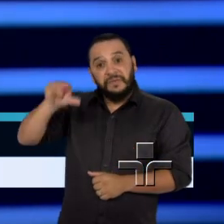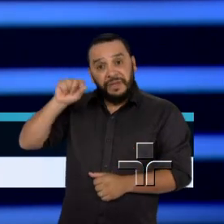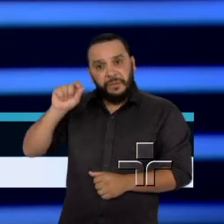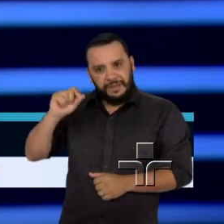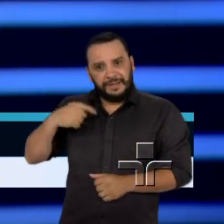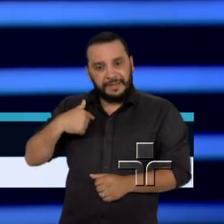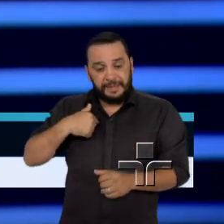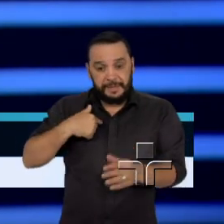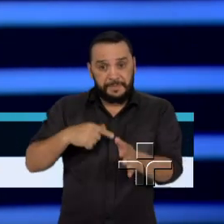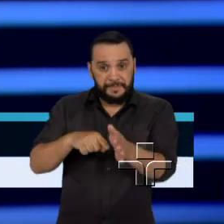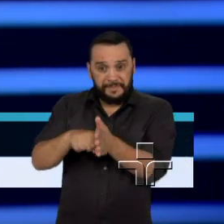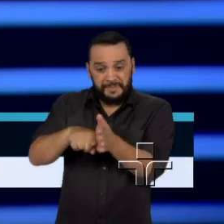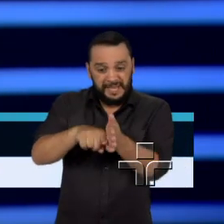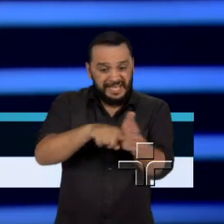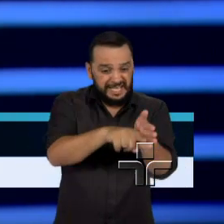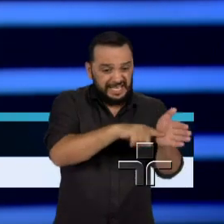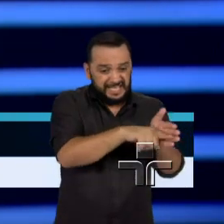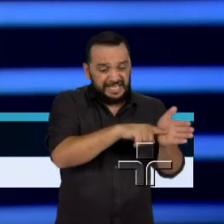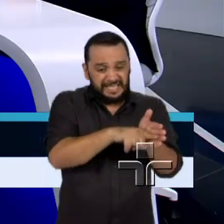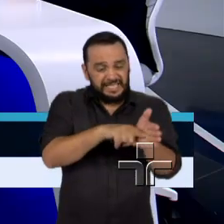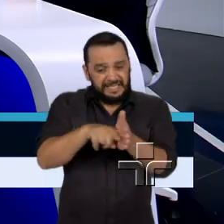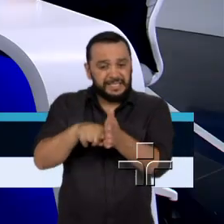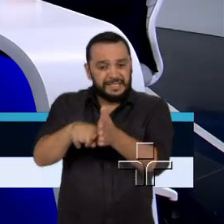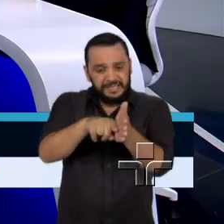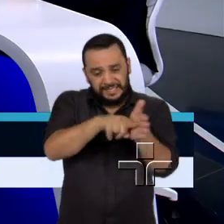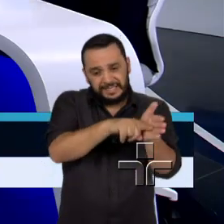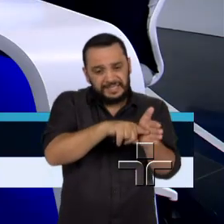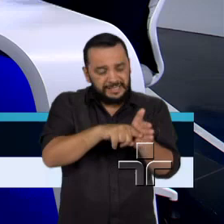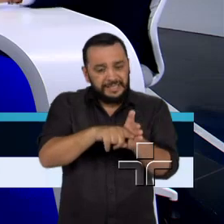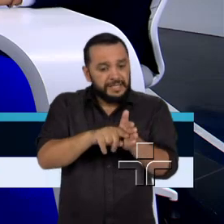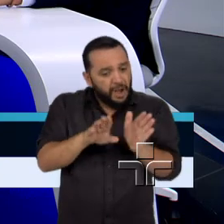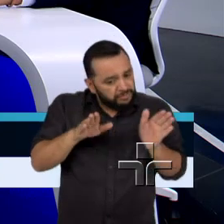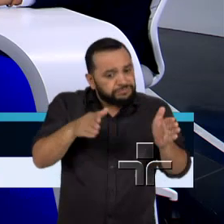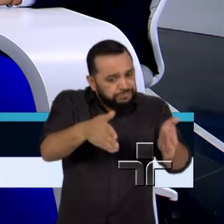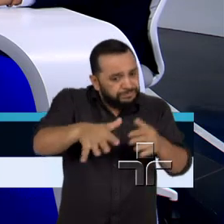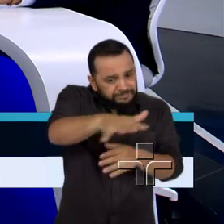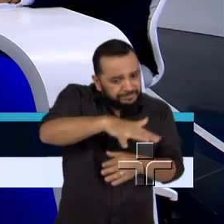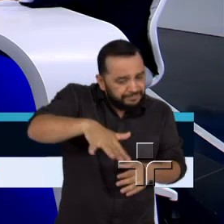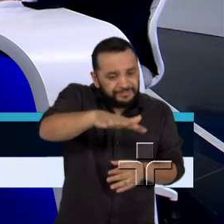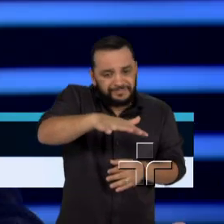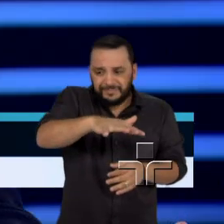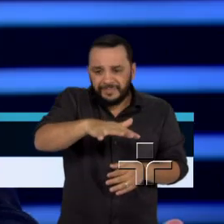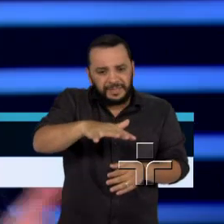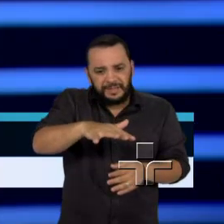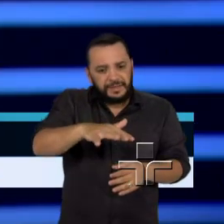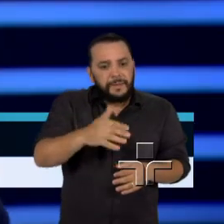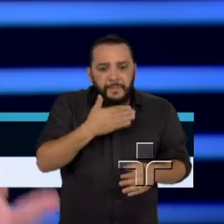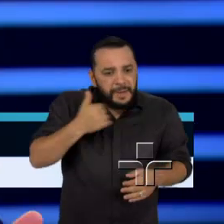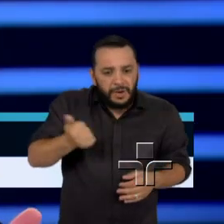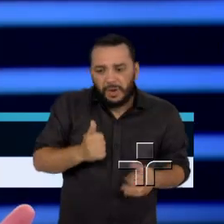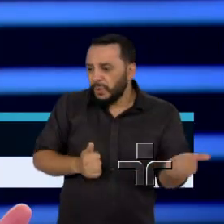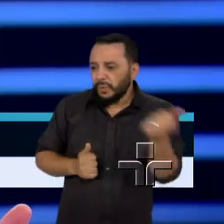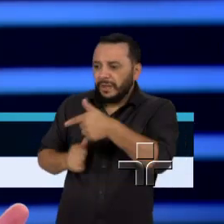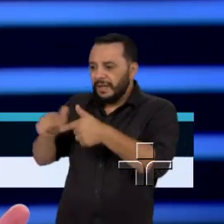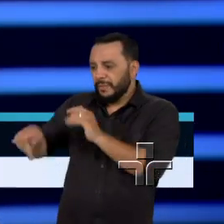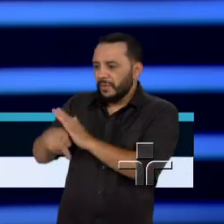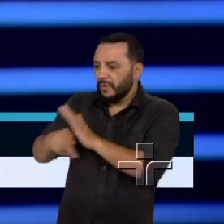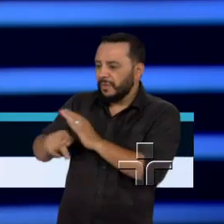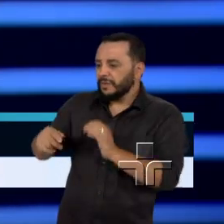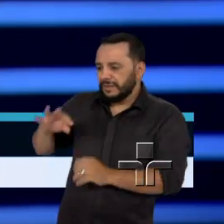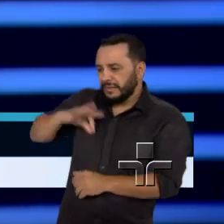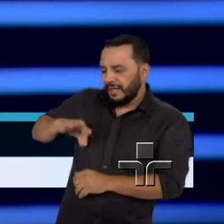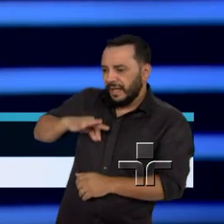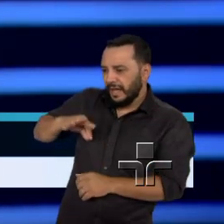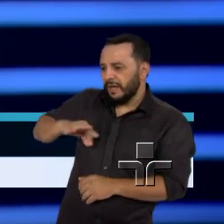pesquisas e, portanto, fazer o ajuste na ponta da pesquisa do que fazer o ajuste no funcionário público. Nós fizemos uma opção como país. Eu